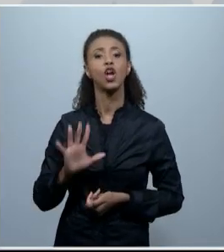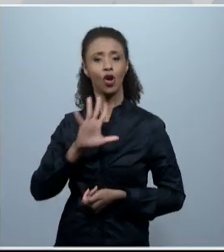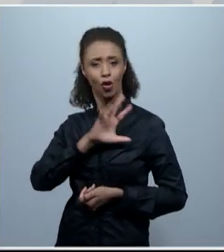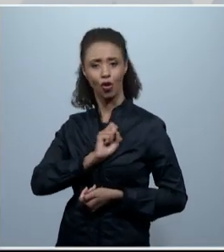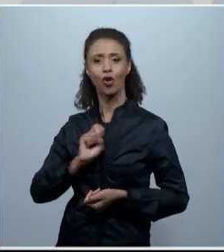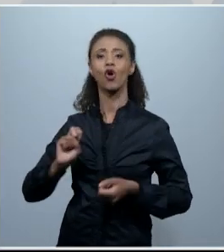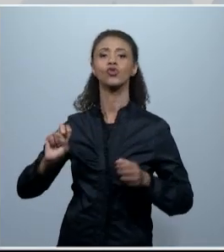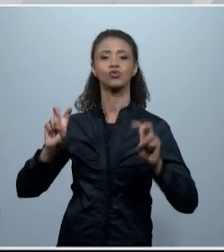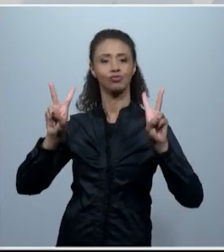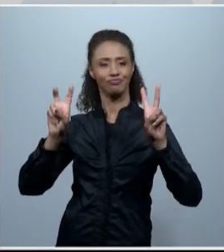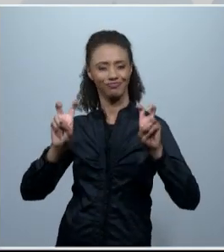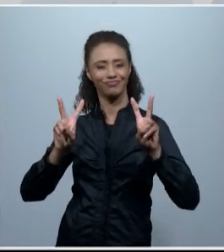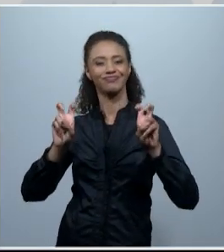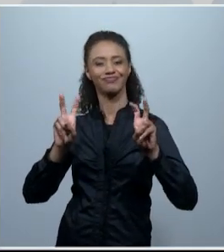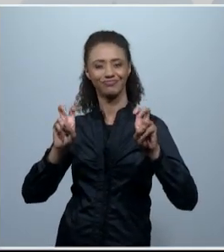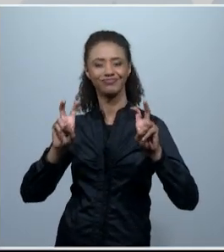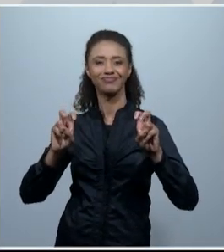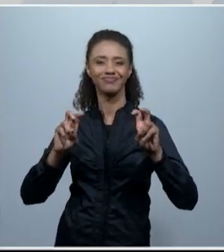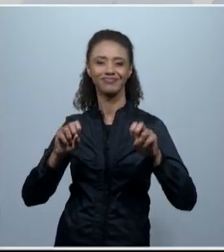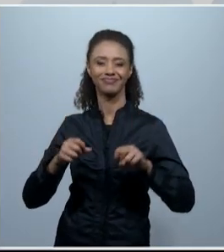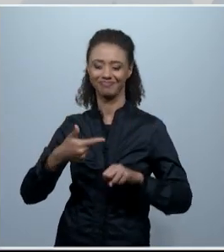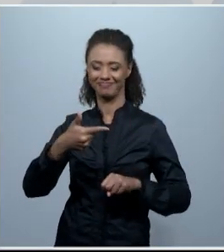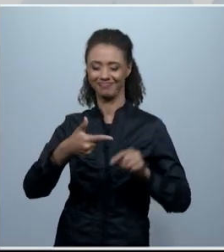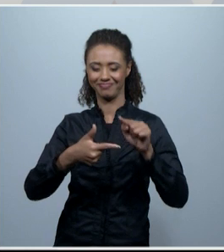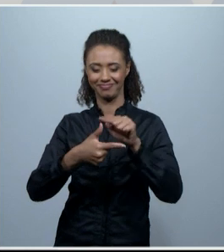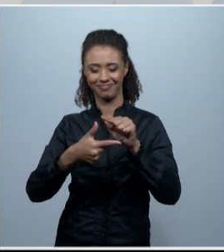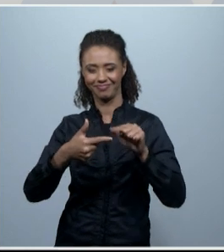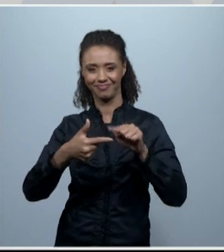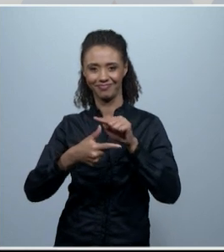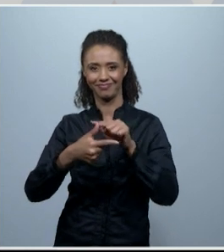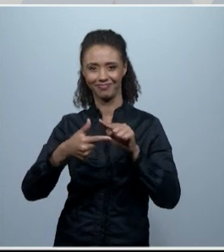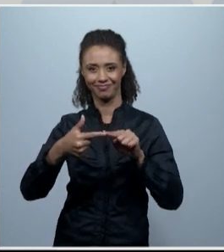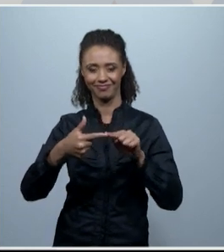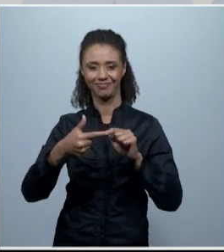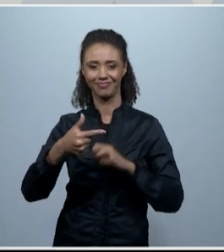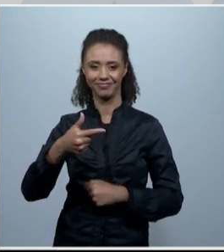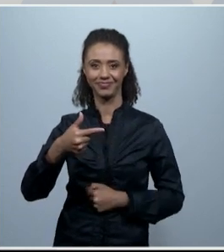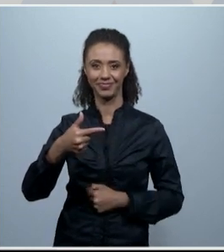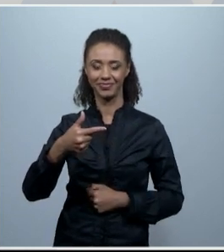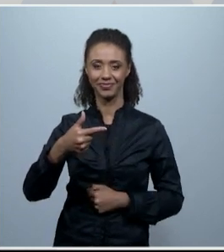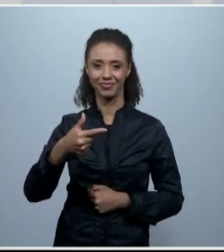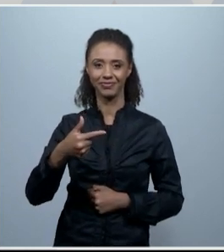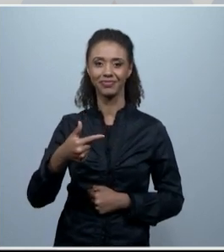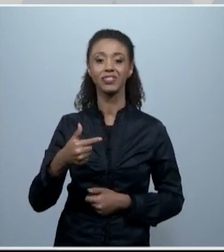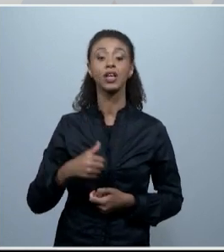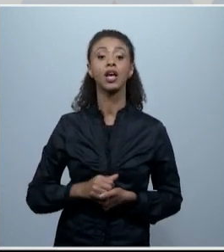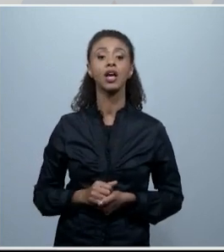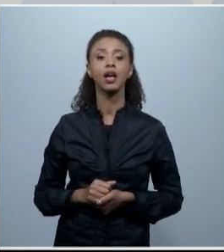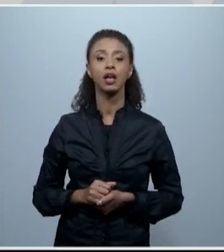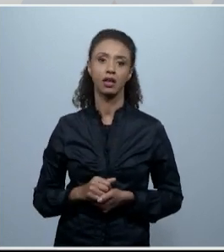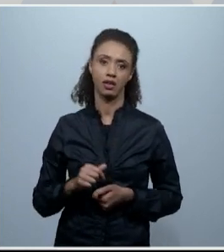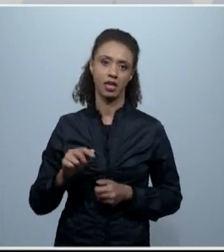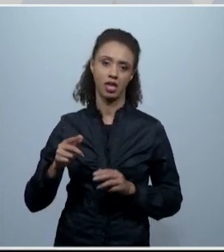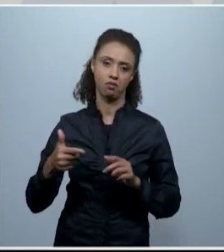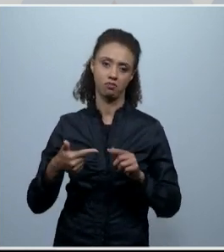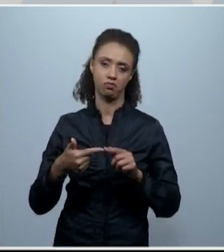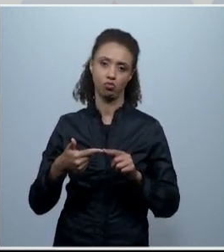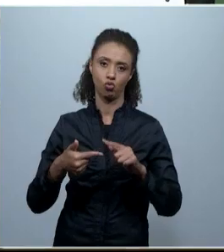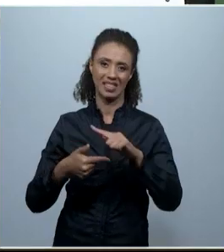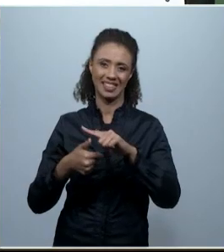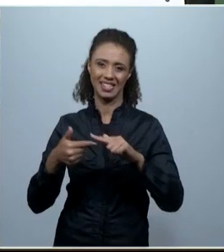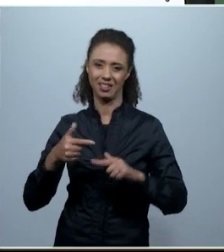é tranquilo falou sendo retângulo né triângulo de pitágoras há como se falar que ele sente por meio de jackson mas o